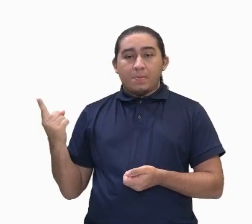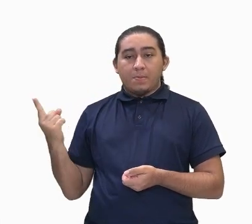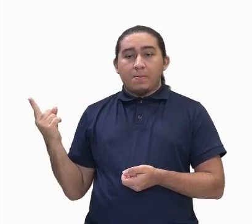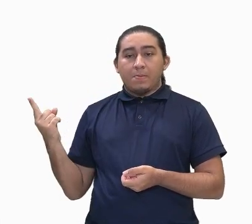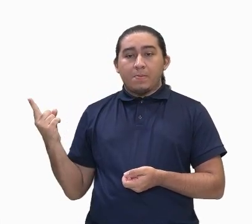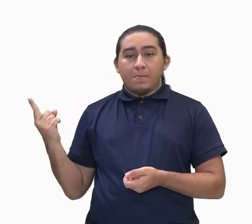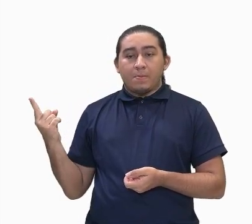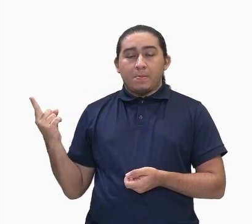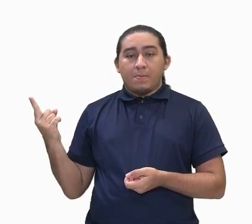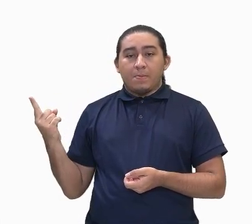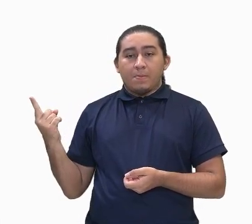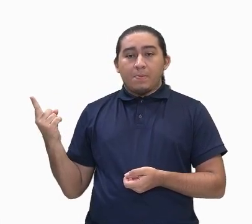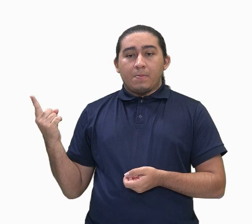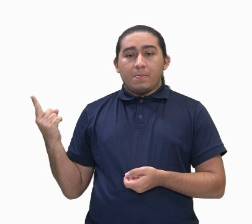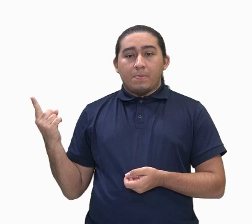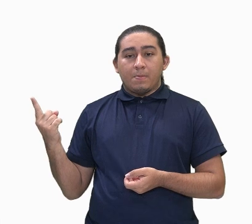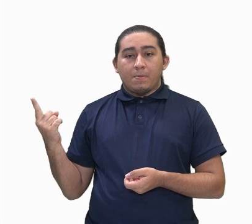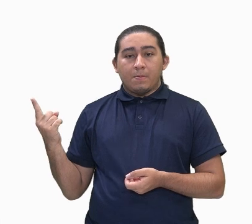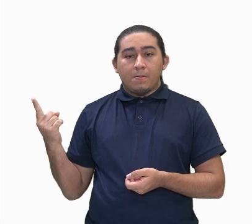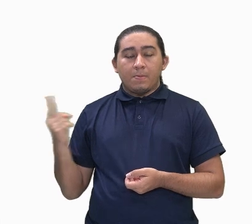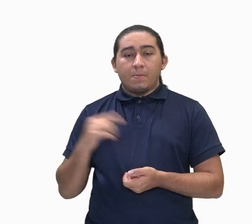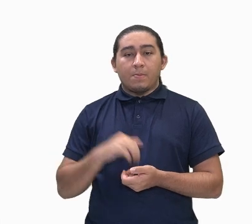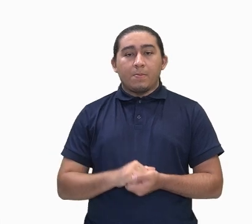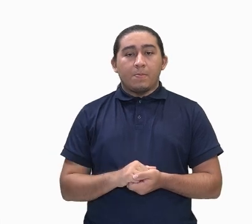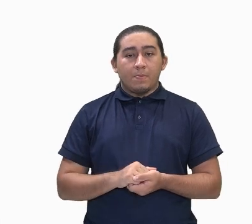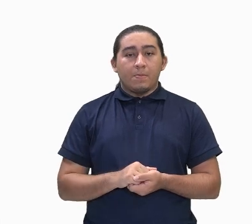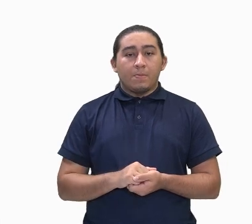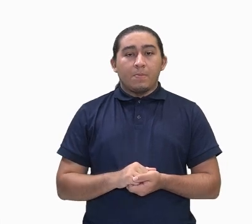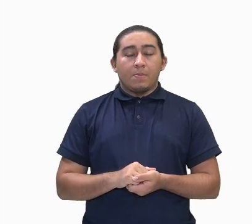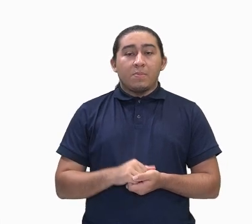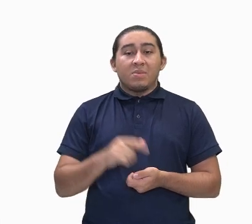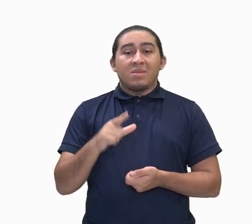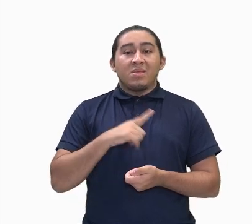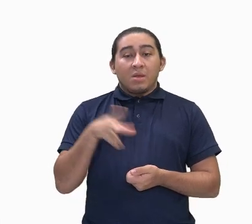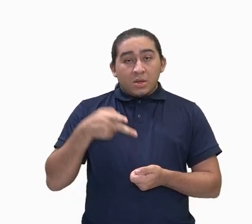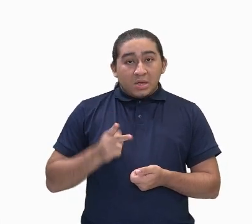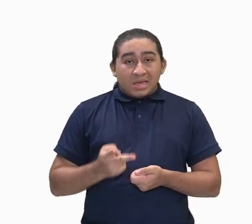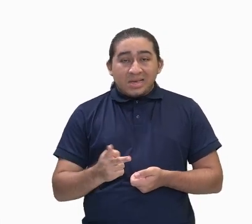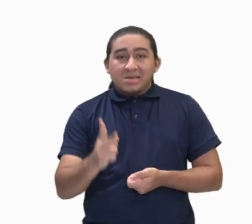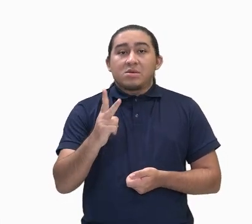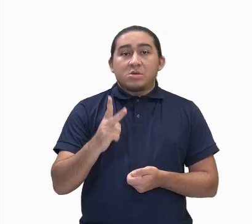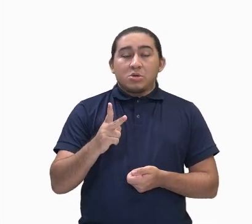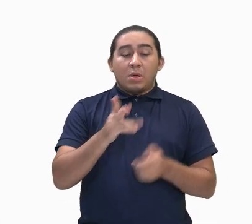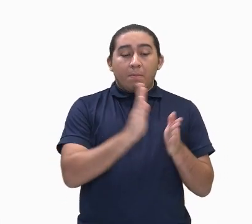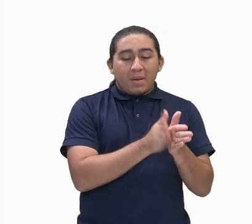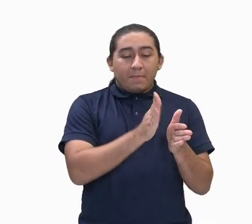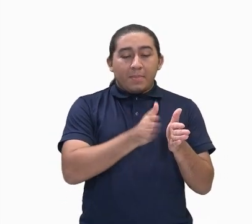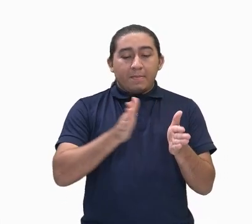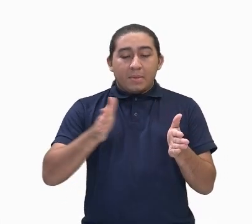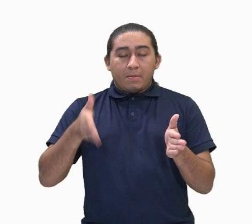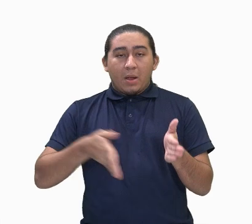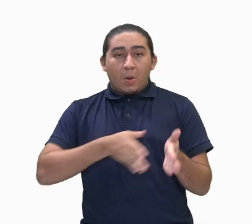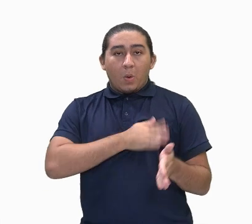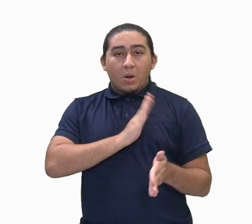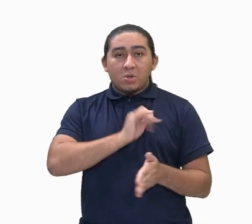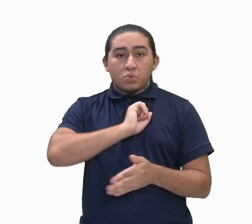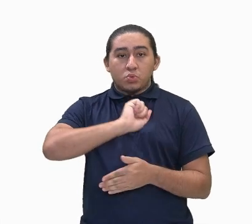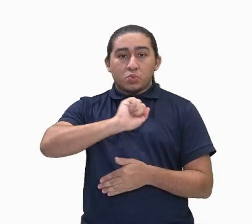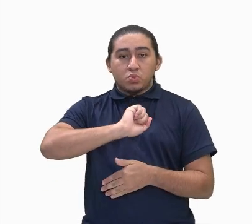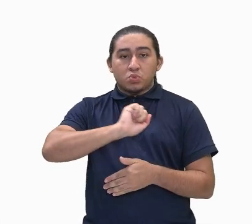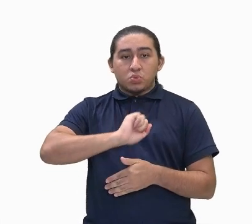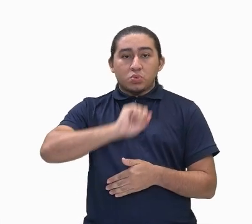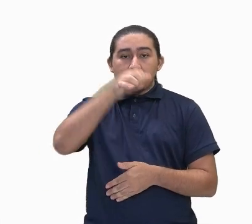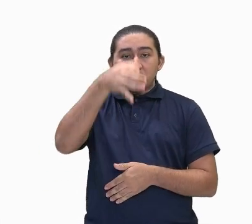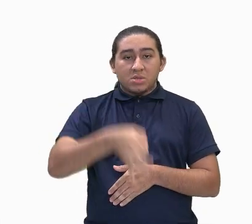aí, ele possui contração involuntária, vigorosa e rítmica, né? O que vai garantir ali, ó,